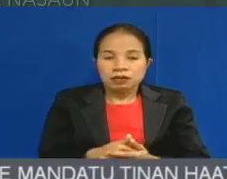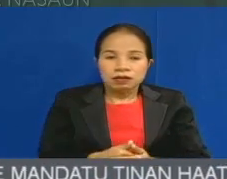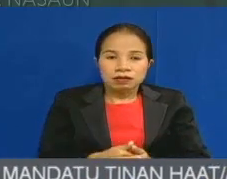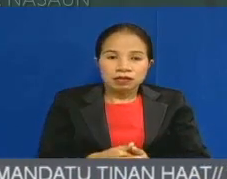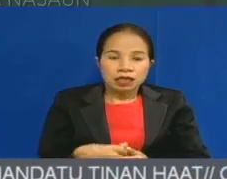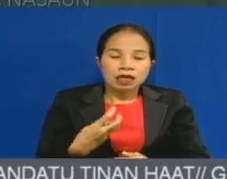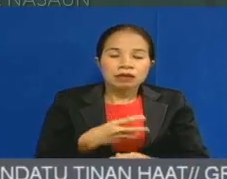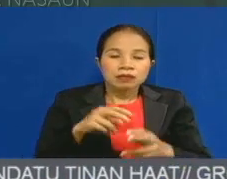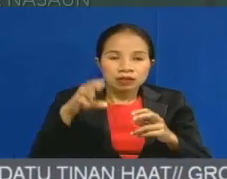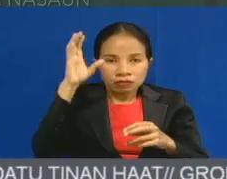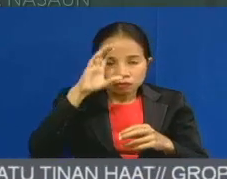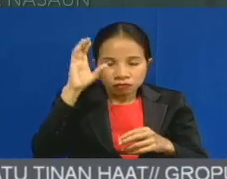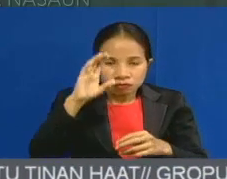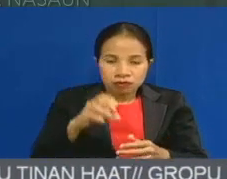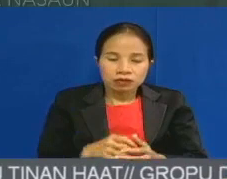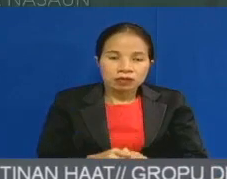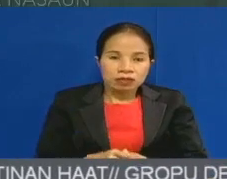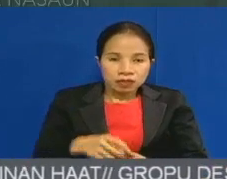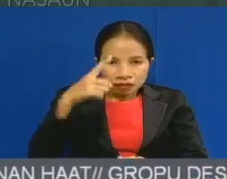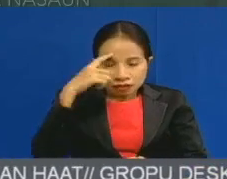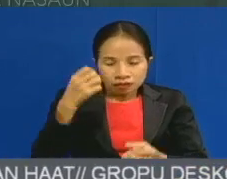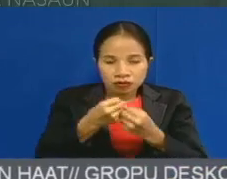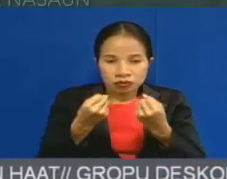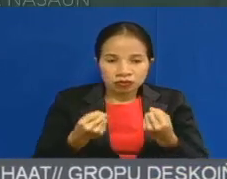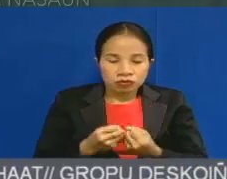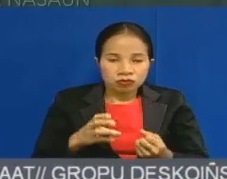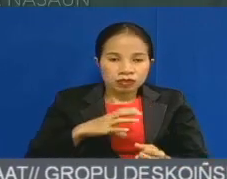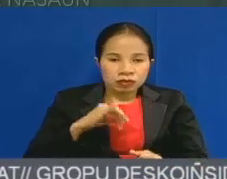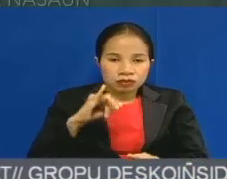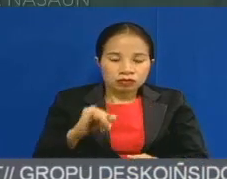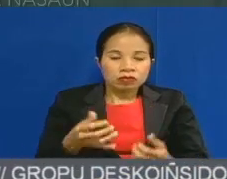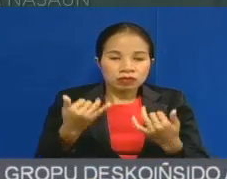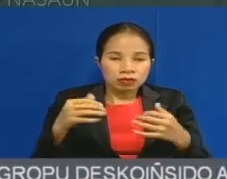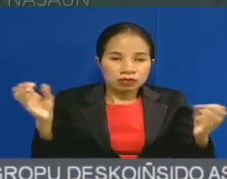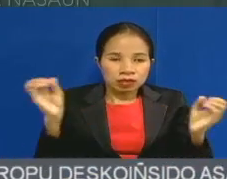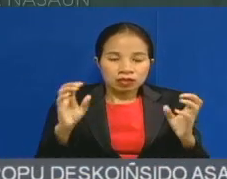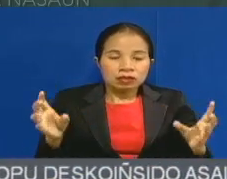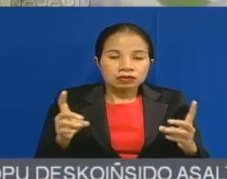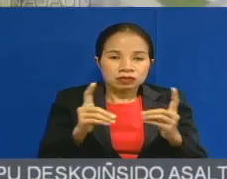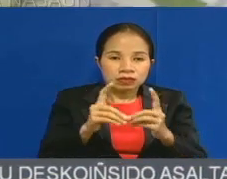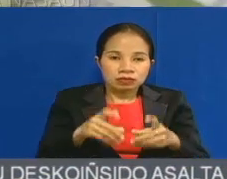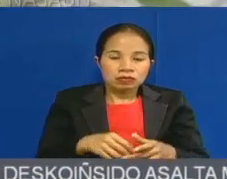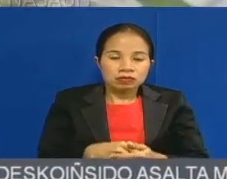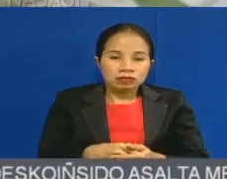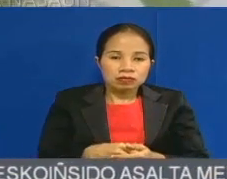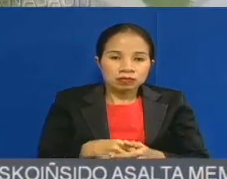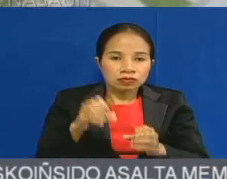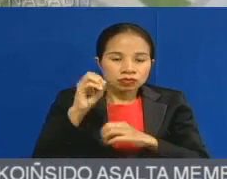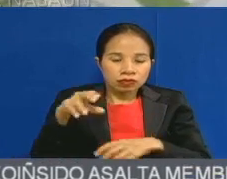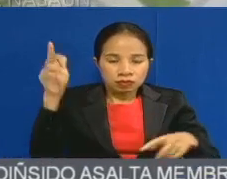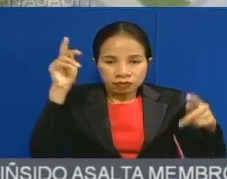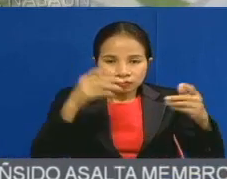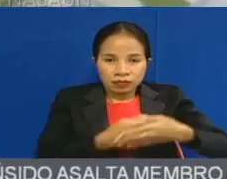ami tenki buka tuya para tu ate anta mane suku ka ikore a to agora la kontese botem kosa bebe